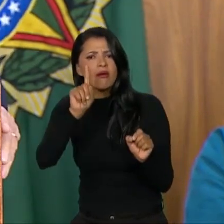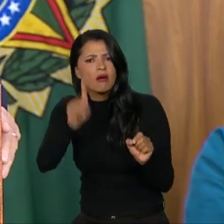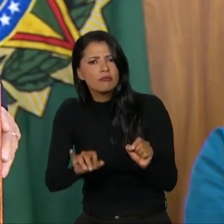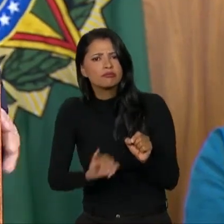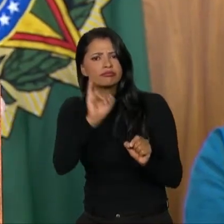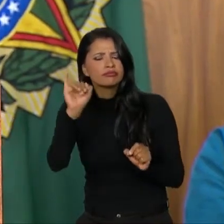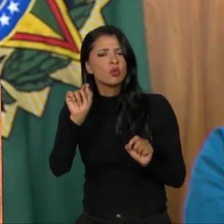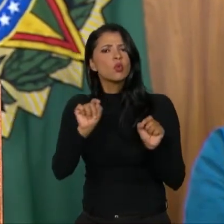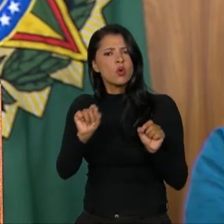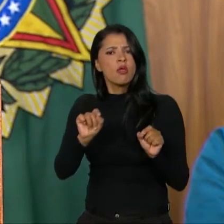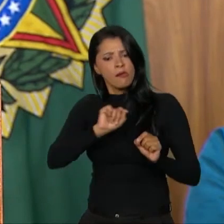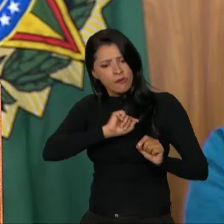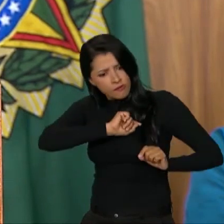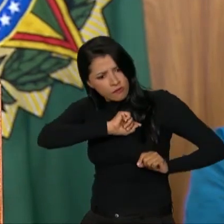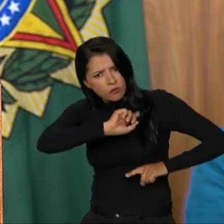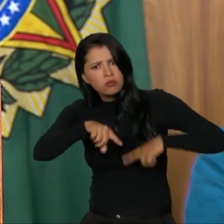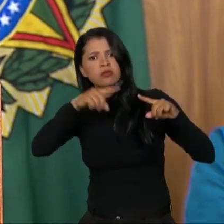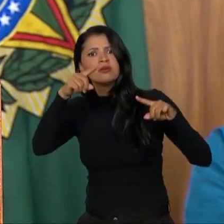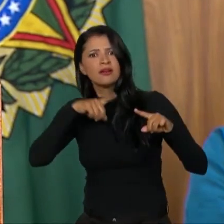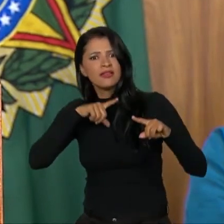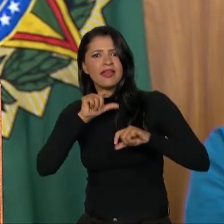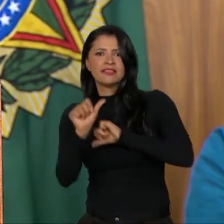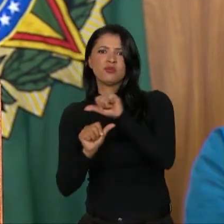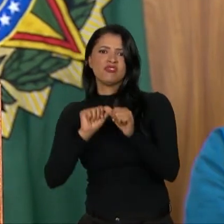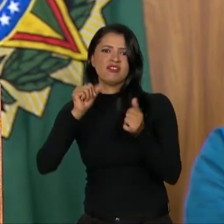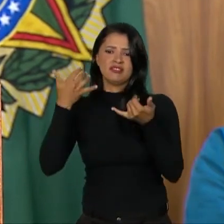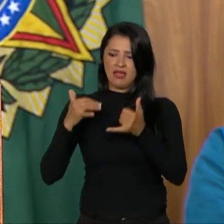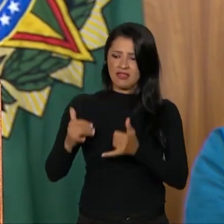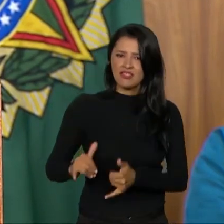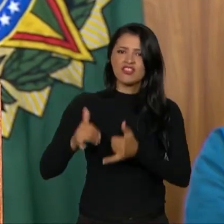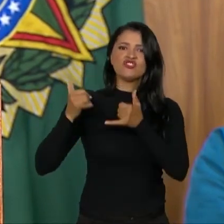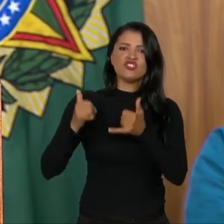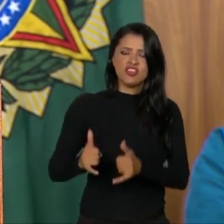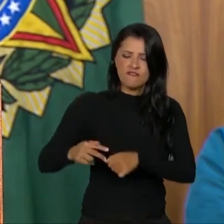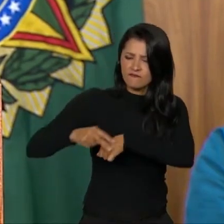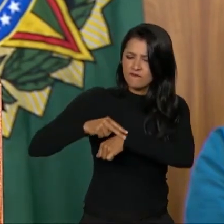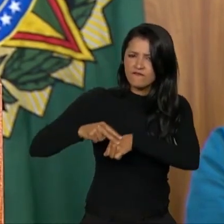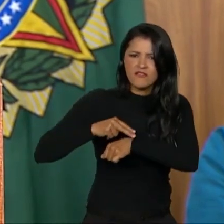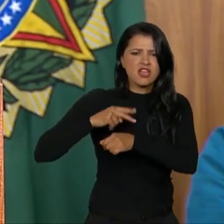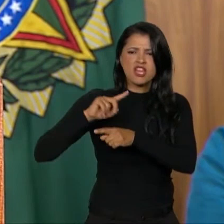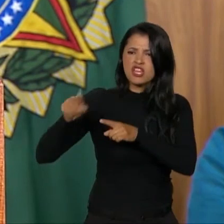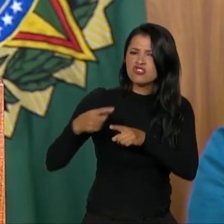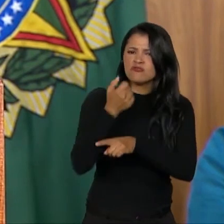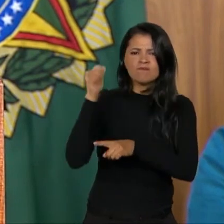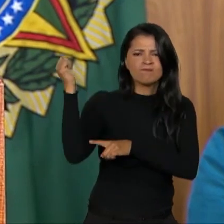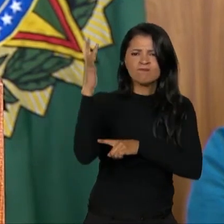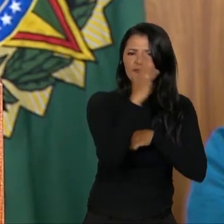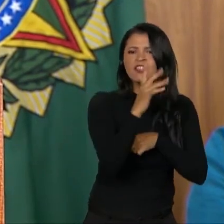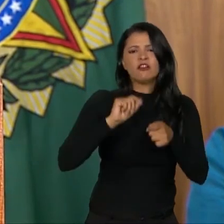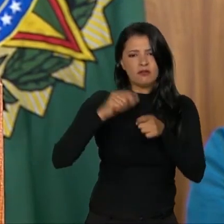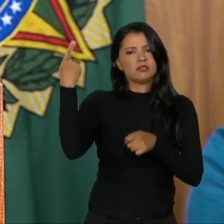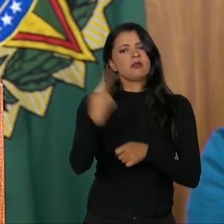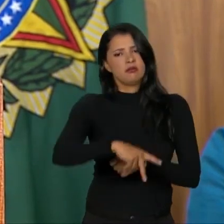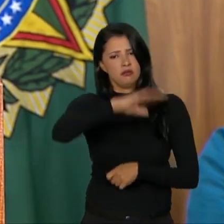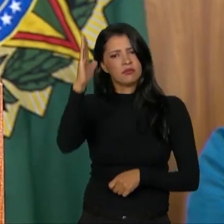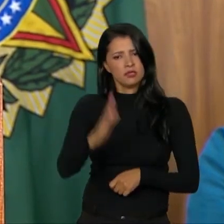significar a revolução da transição energética verde que a gente vai fazer nesse país.